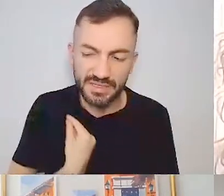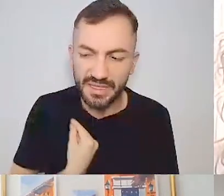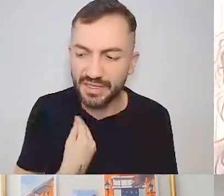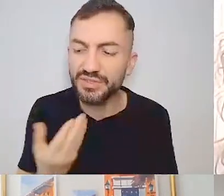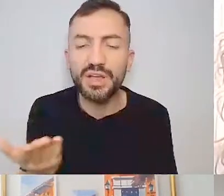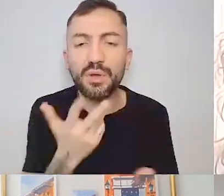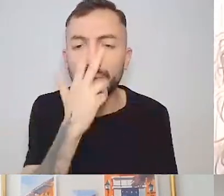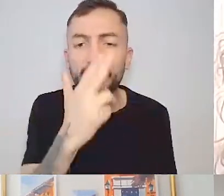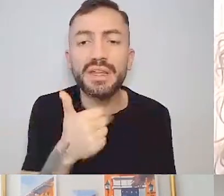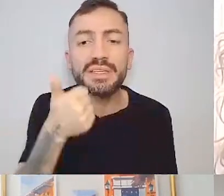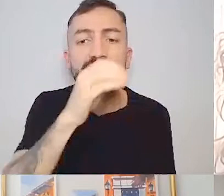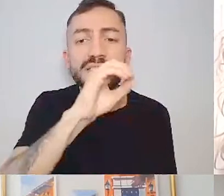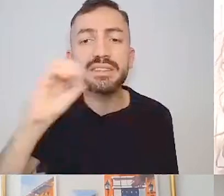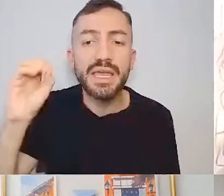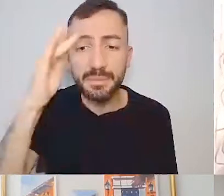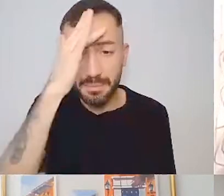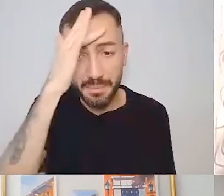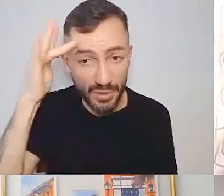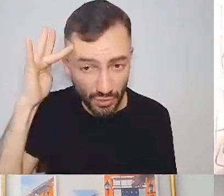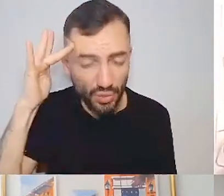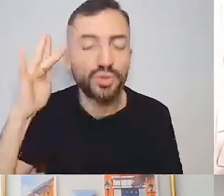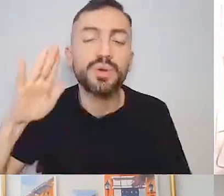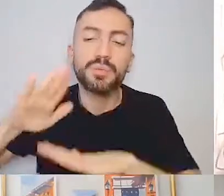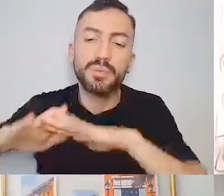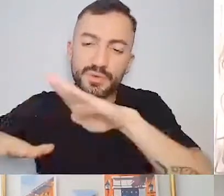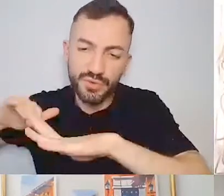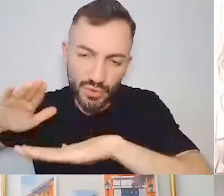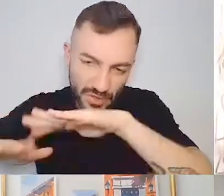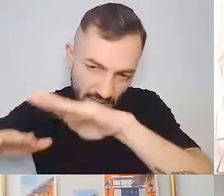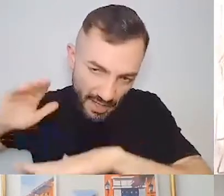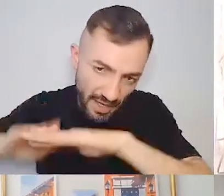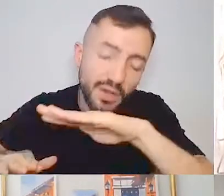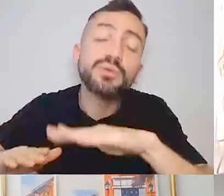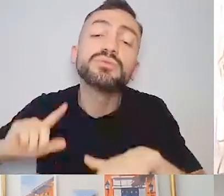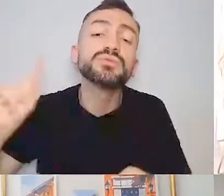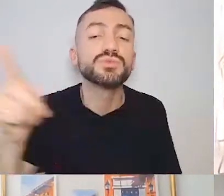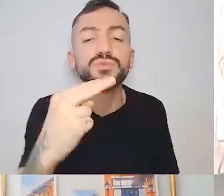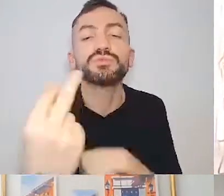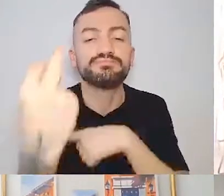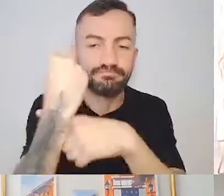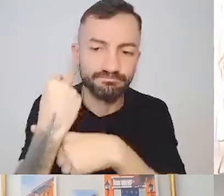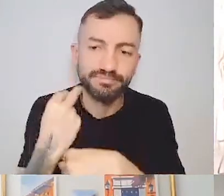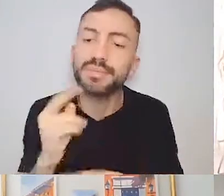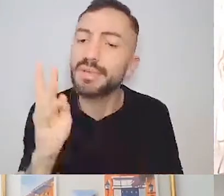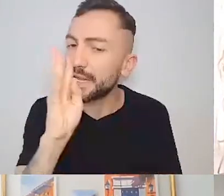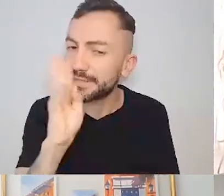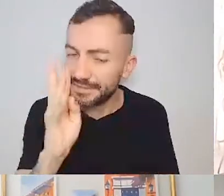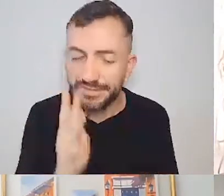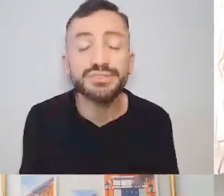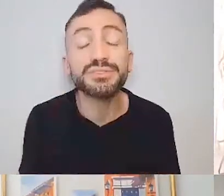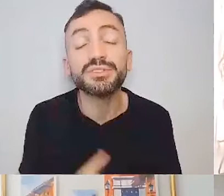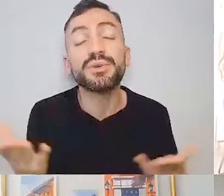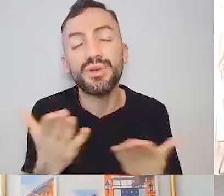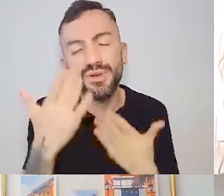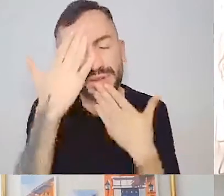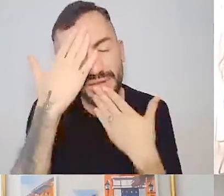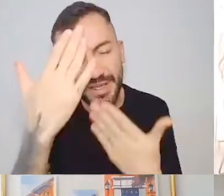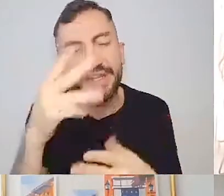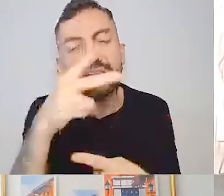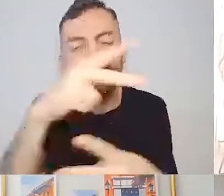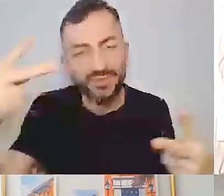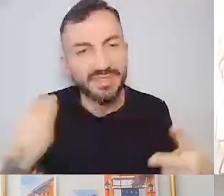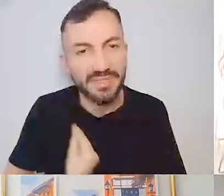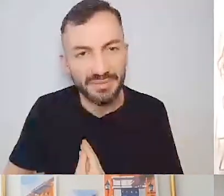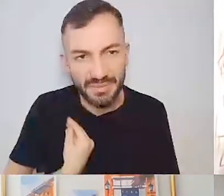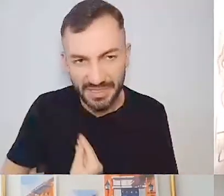com quase 100 pessoas, 100 profissionais, né, nos acompanhando nesse momento. Então, desde já, agradeço a presença